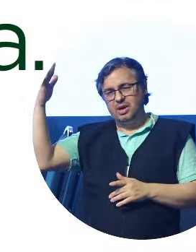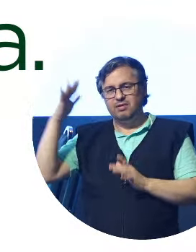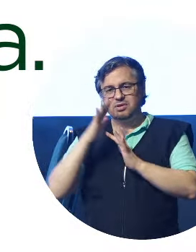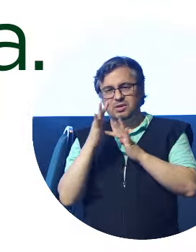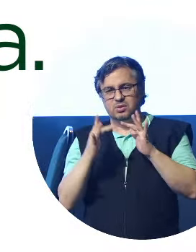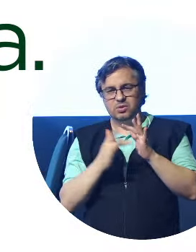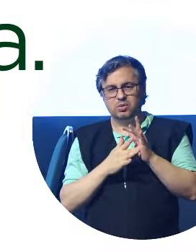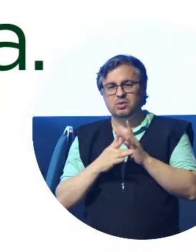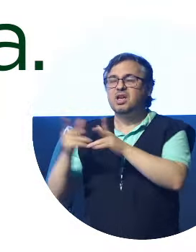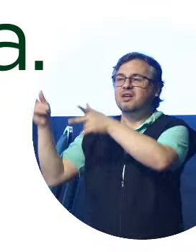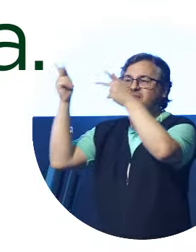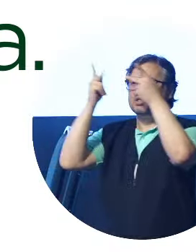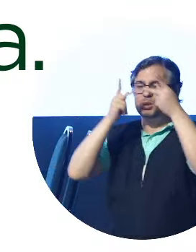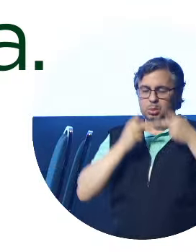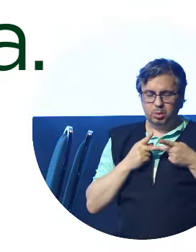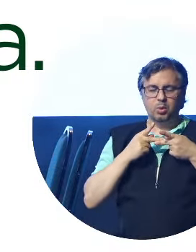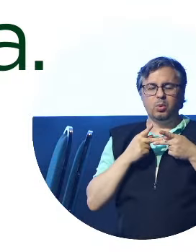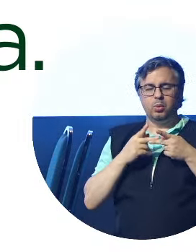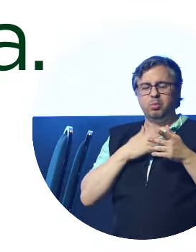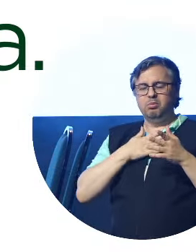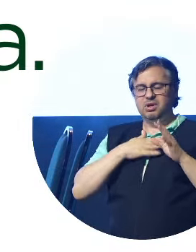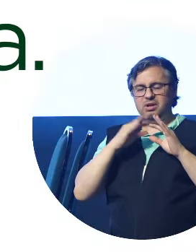Jesus o visitou num sonho.